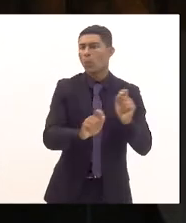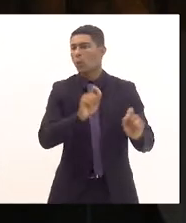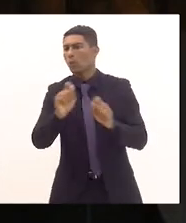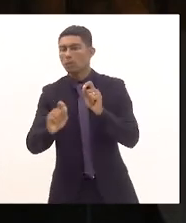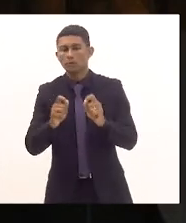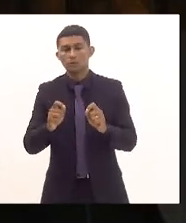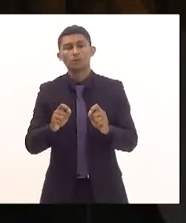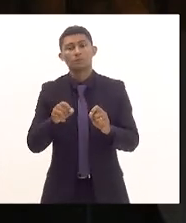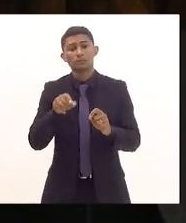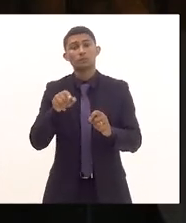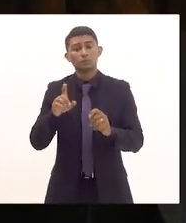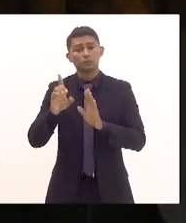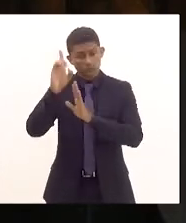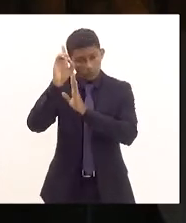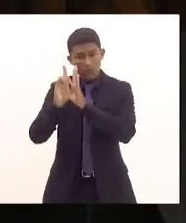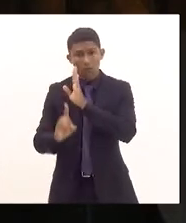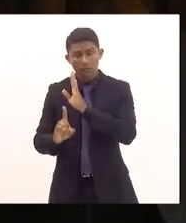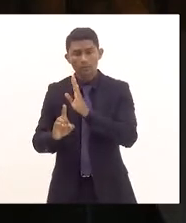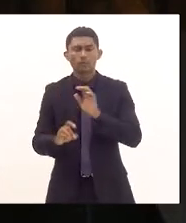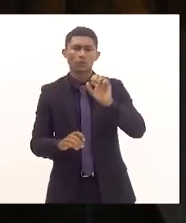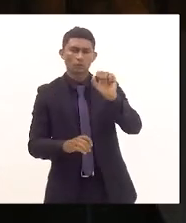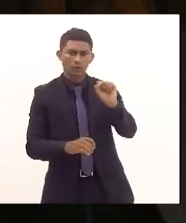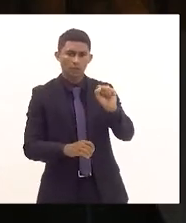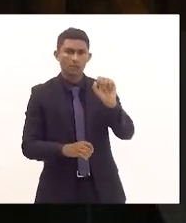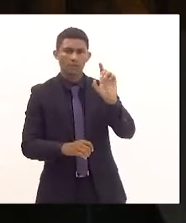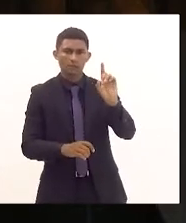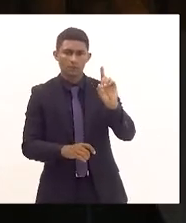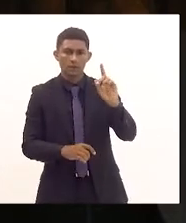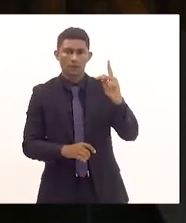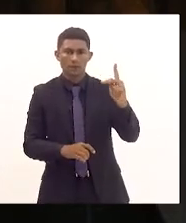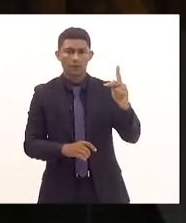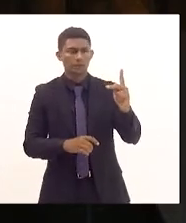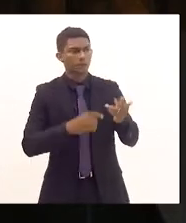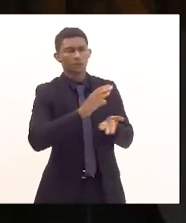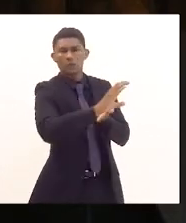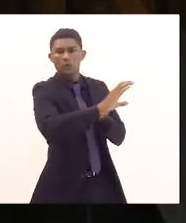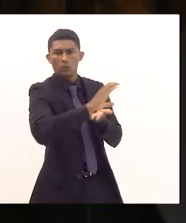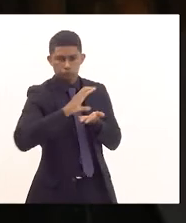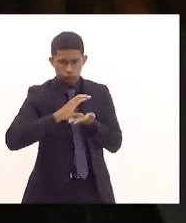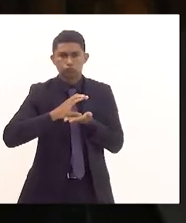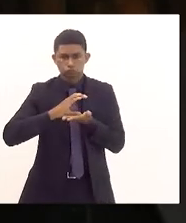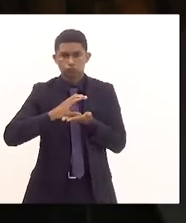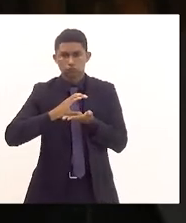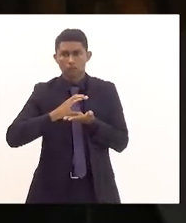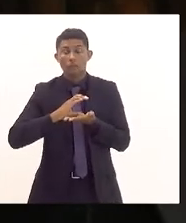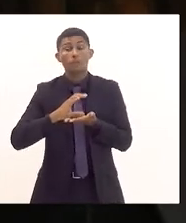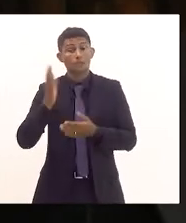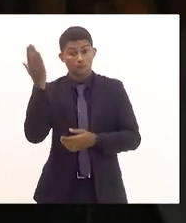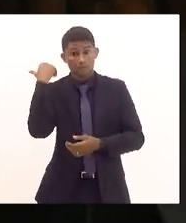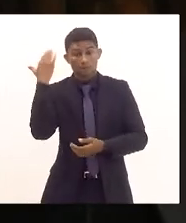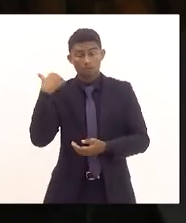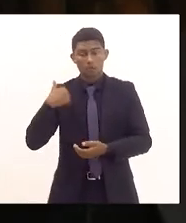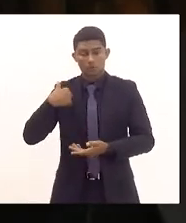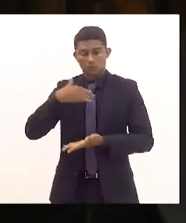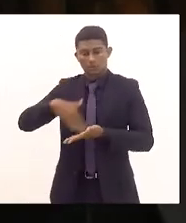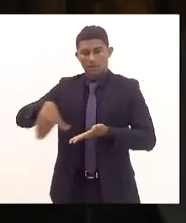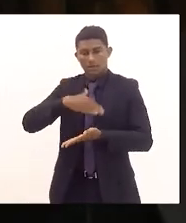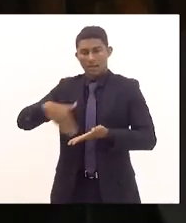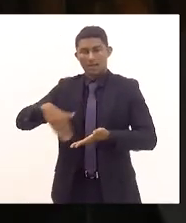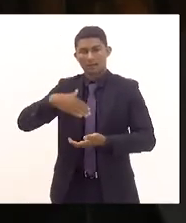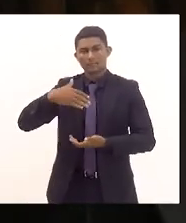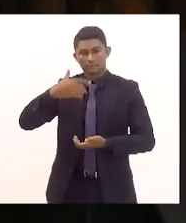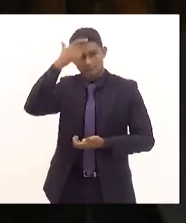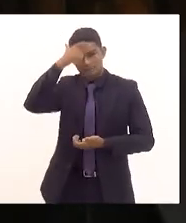intervenções e esse SDP nós multiplicamos por 10 quando nós estivermos na Secretaria Municipal de Educação